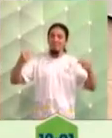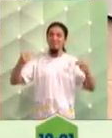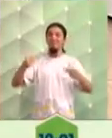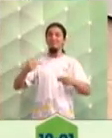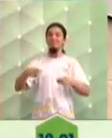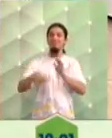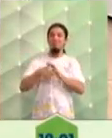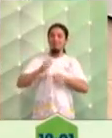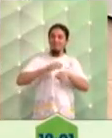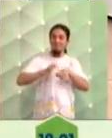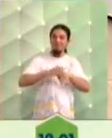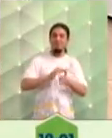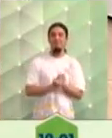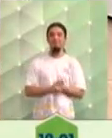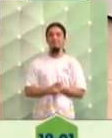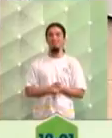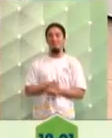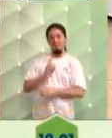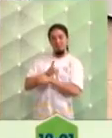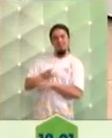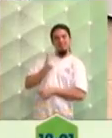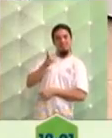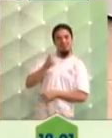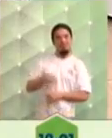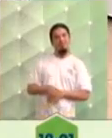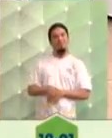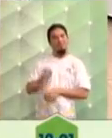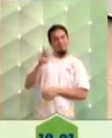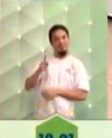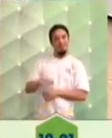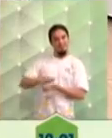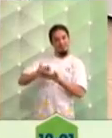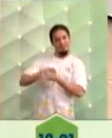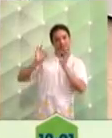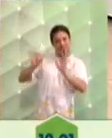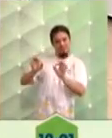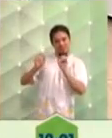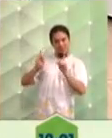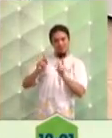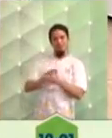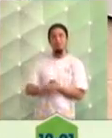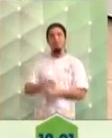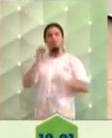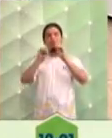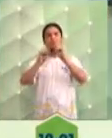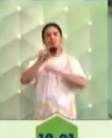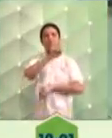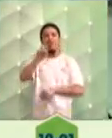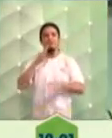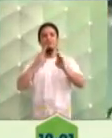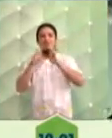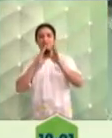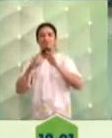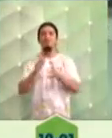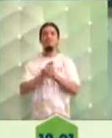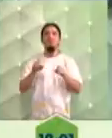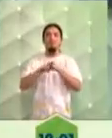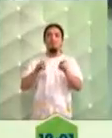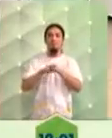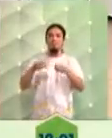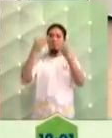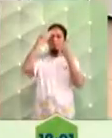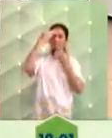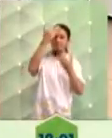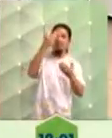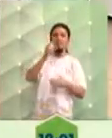Diego? Traduz esse negócio direitinho aí, que eu sou todo de olho em ti, hein? Um grande beijo para você que está aí do outro lado no Facebook. Obrigada mais uma vez a Cefaz. Muito